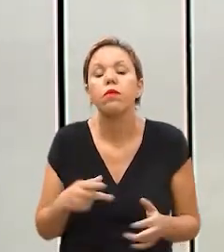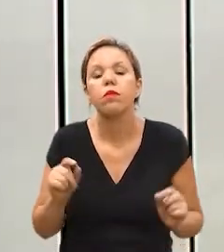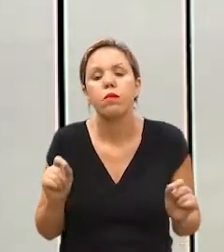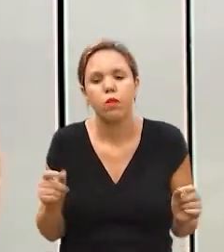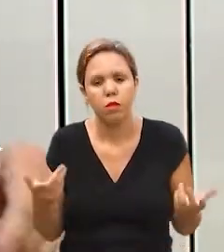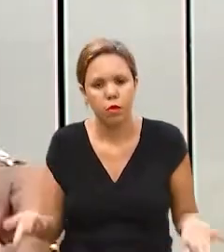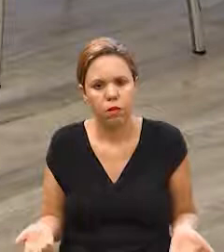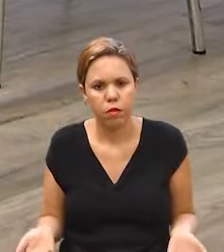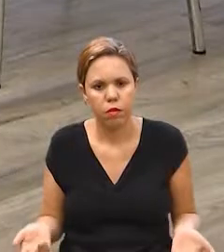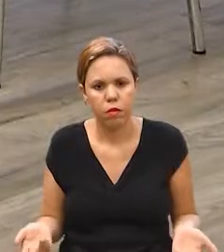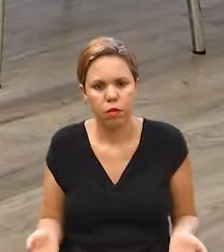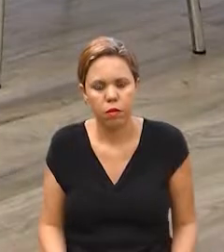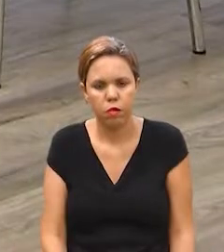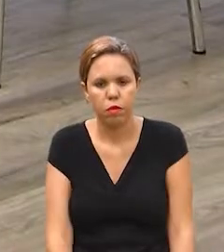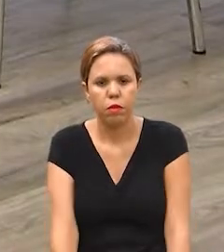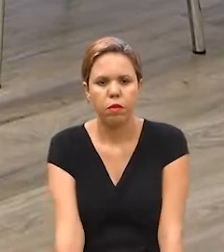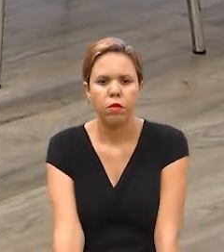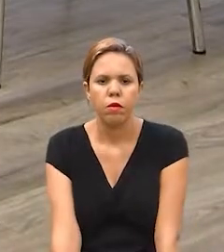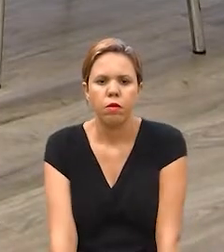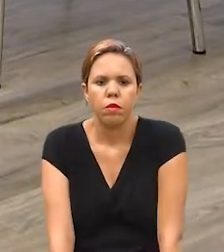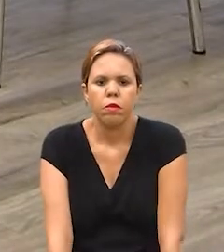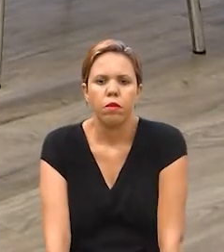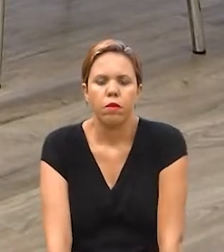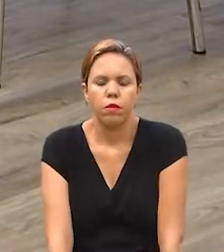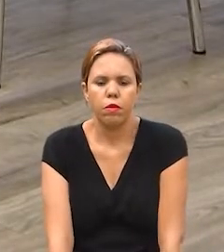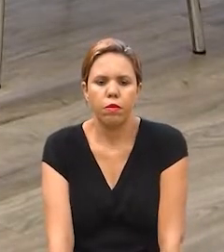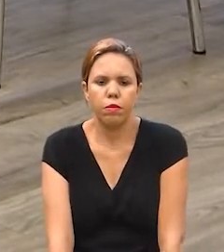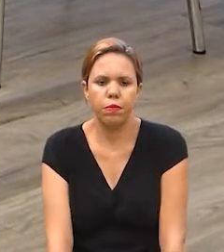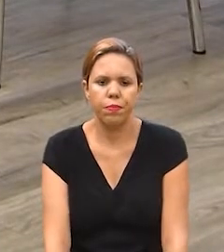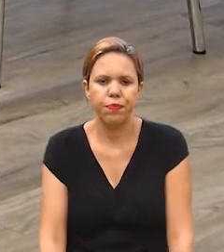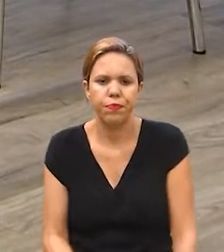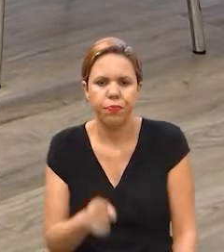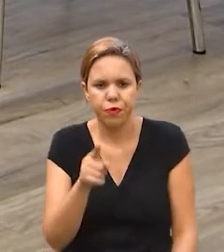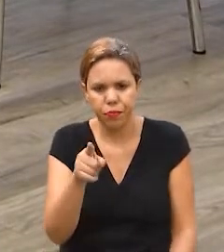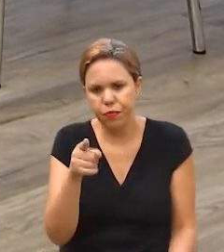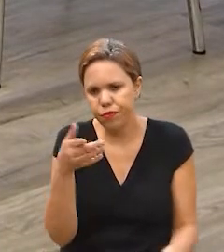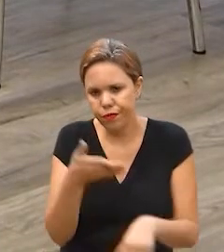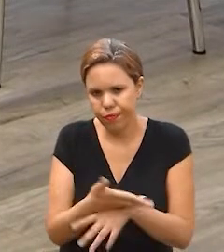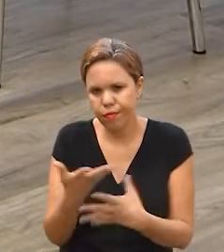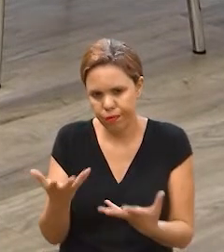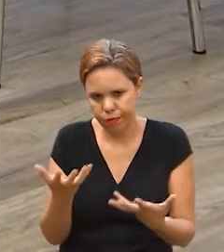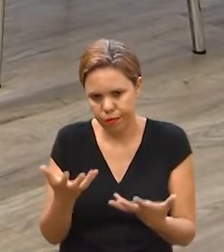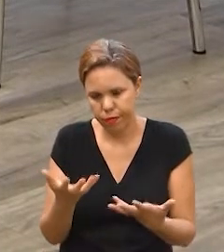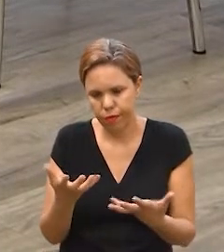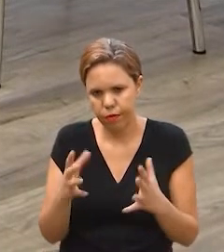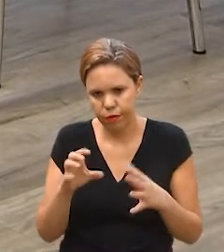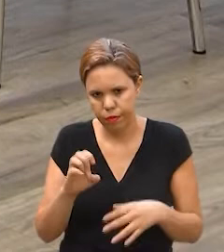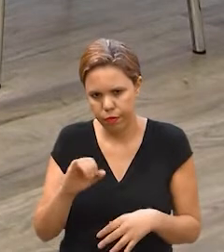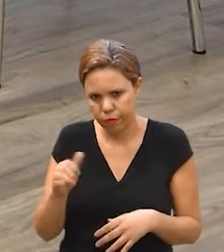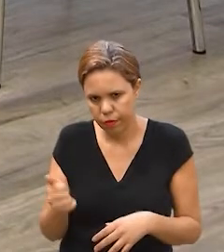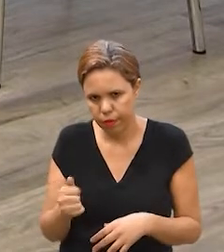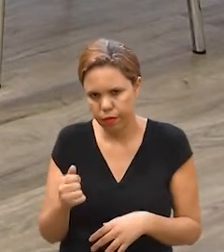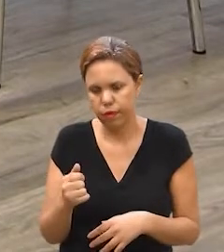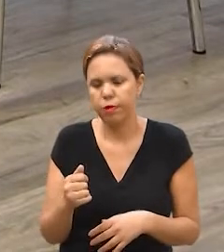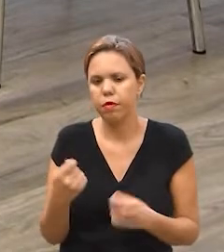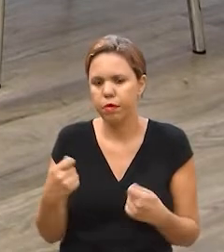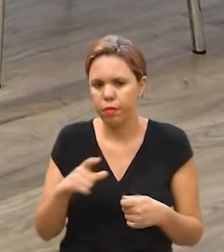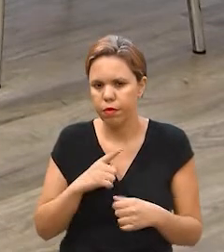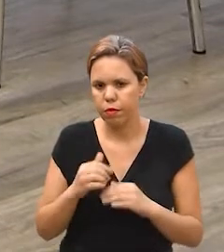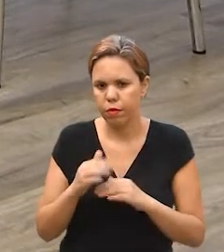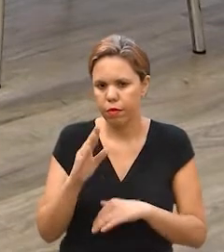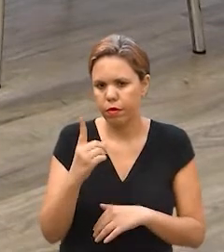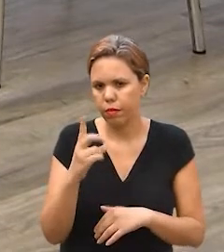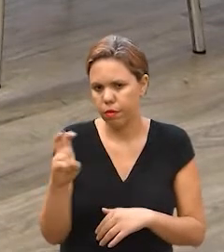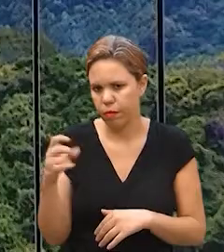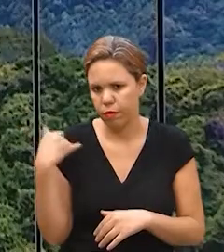alguma coisa? Olha, para você participar, são todas as pessoas a partir de 15